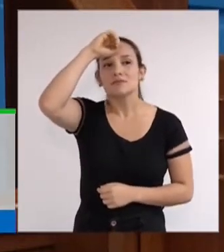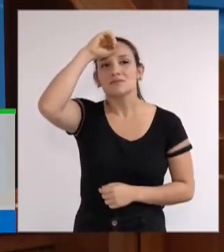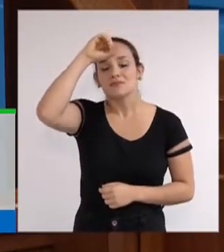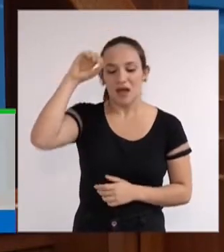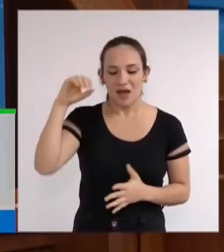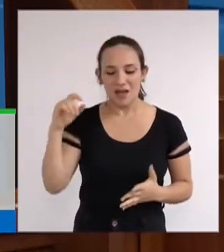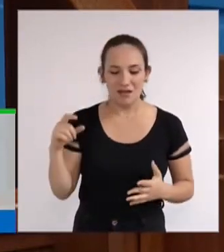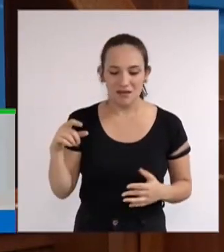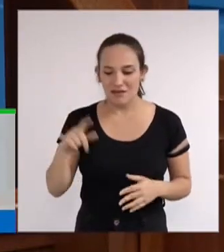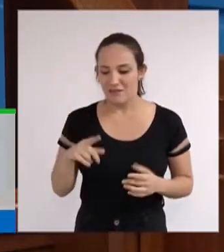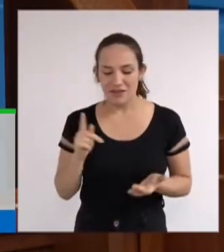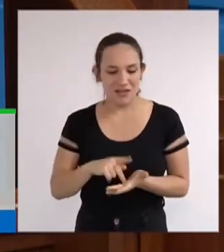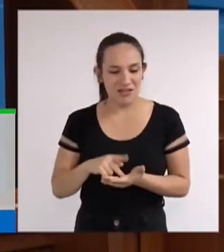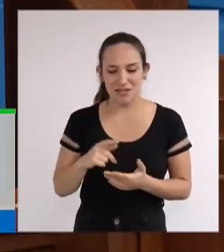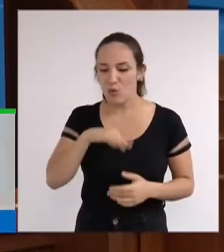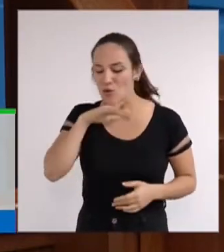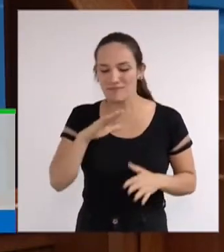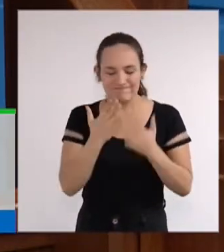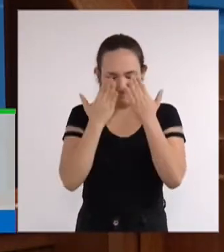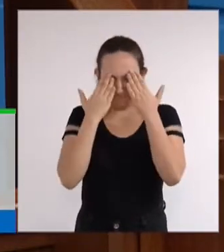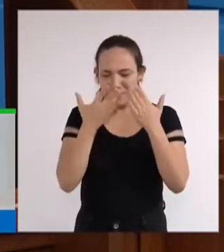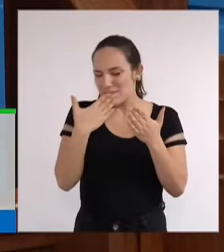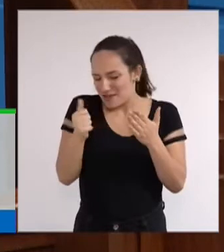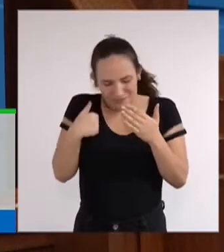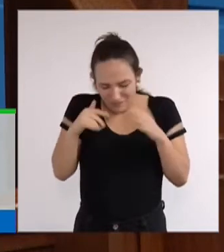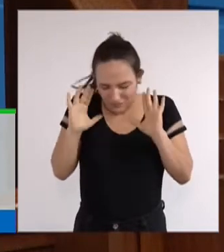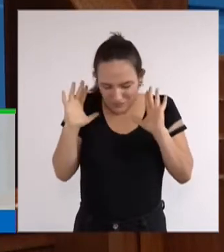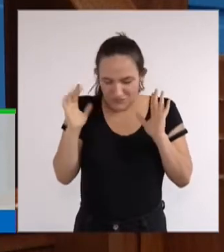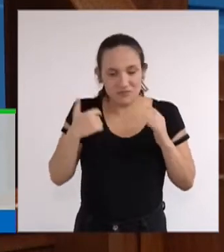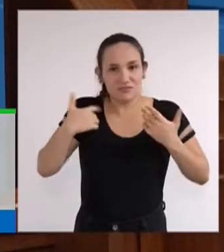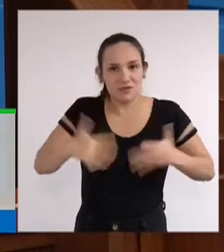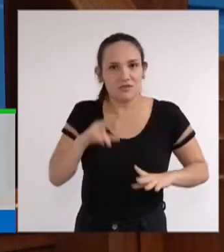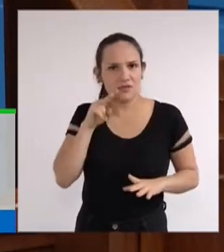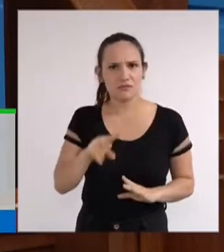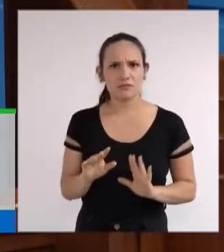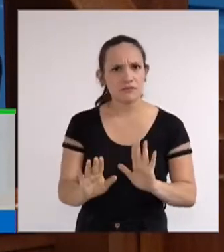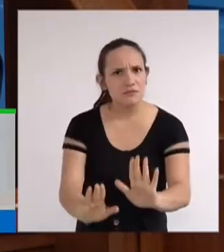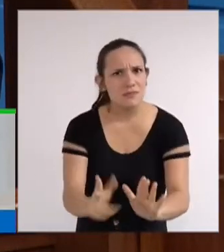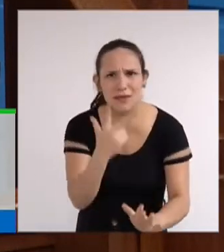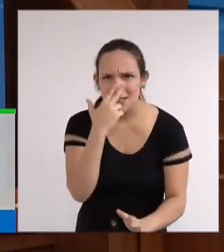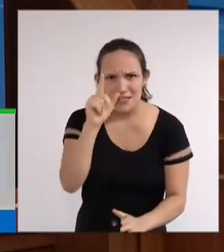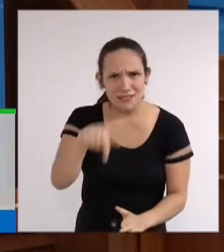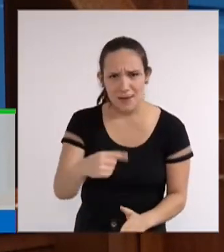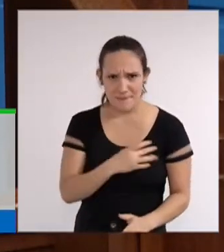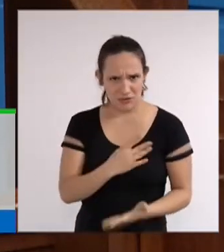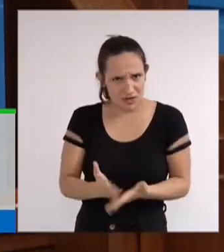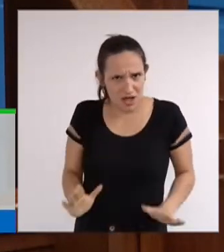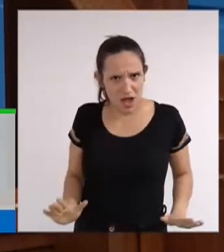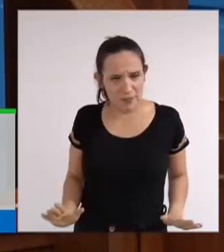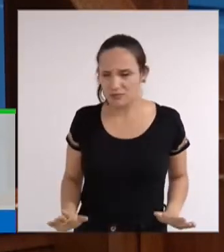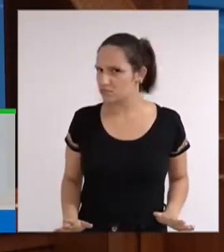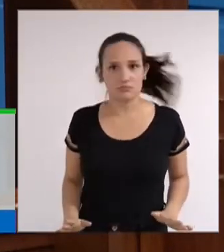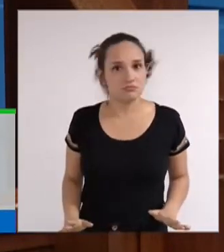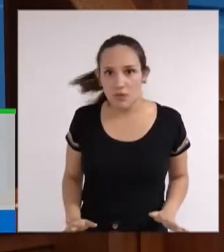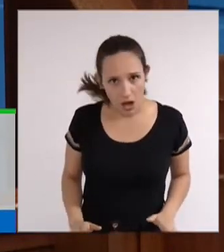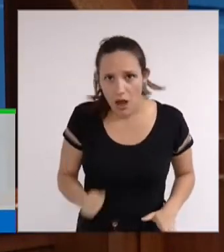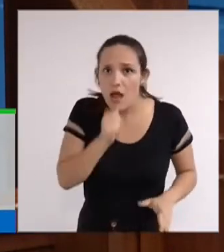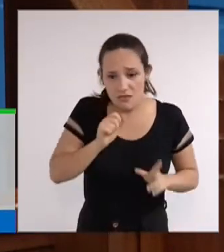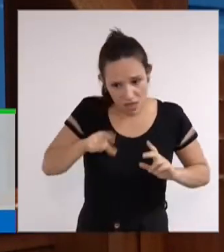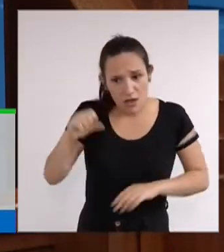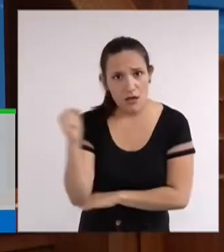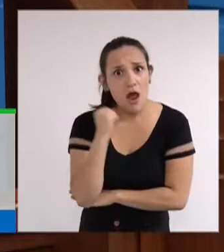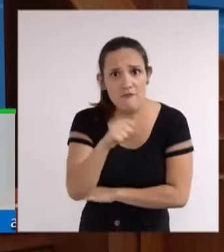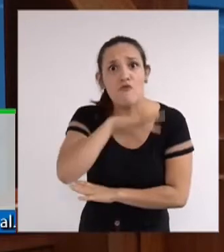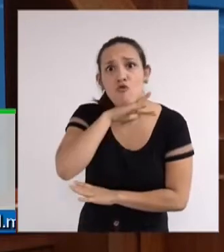ou se esconde embaixo da cama, e aí chega à conclusão de que a ameaça foi embora. Não se vê a